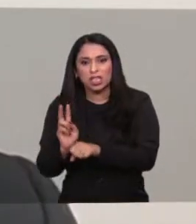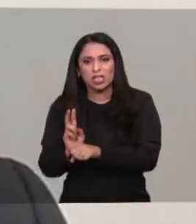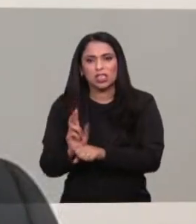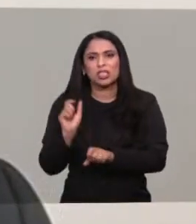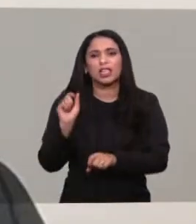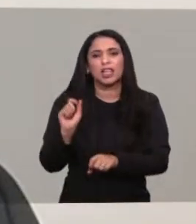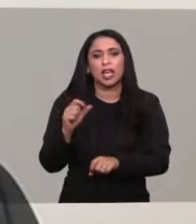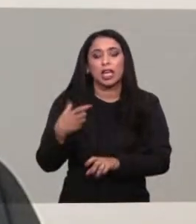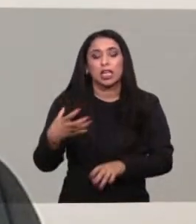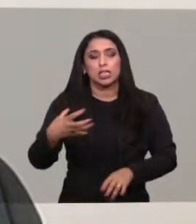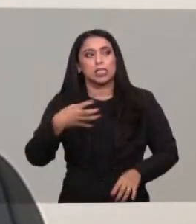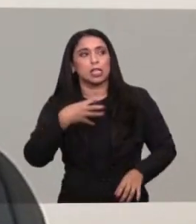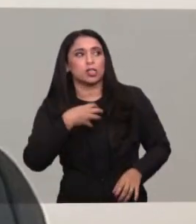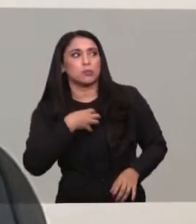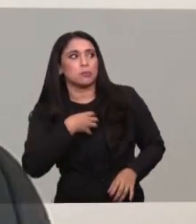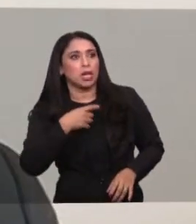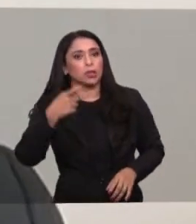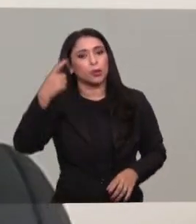e pensamentos